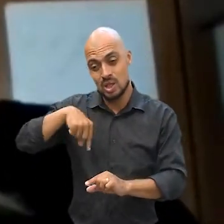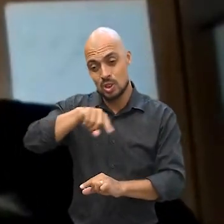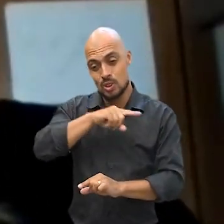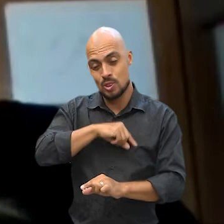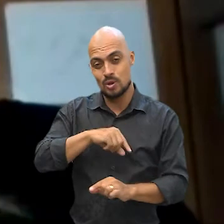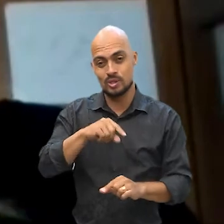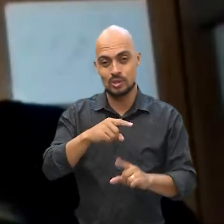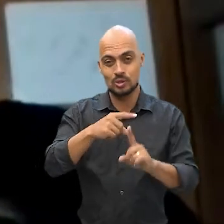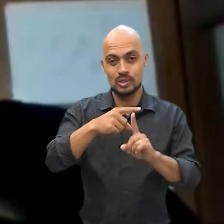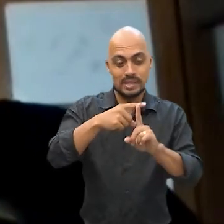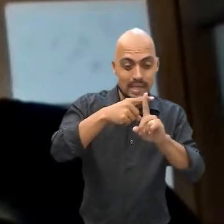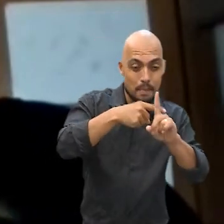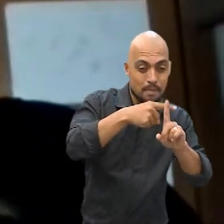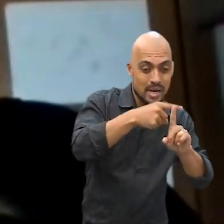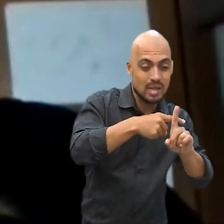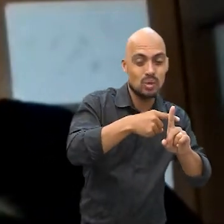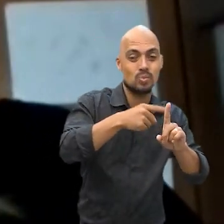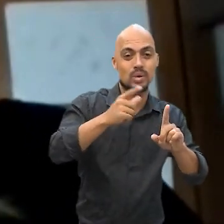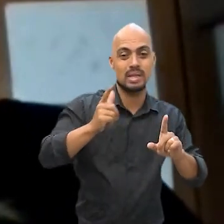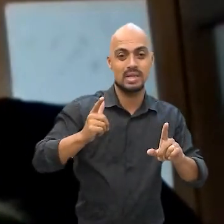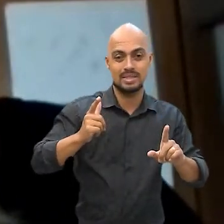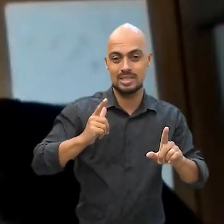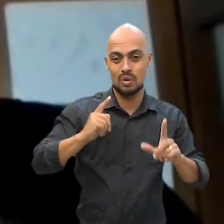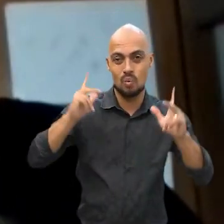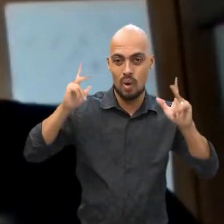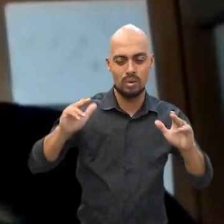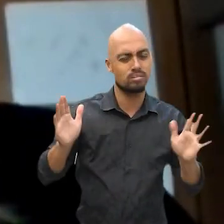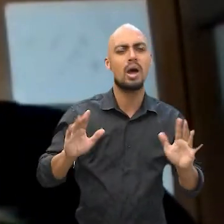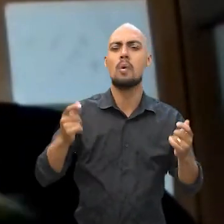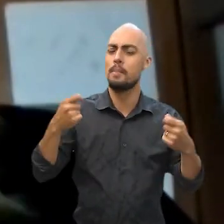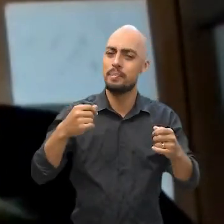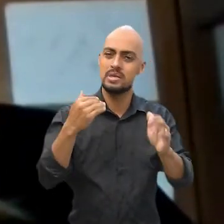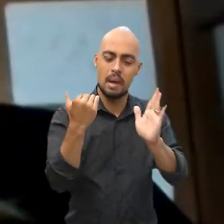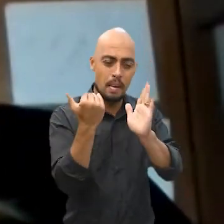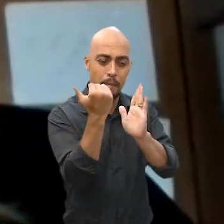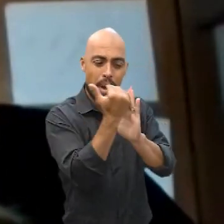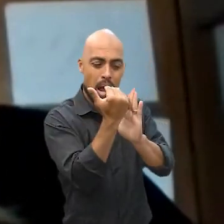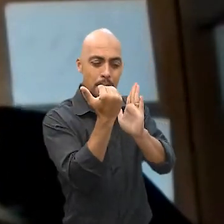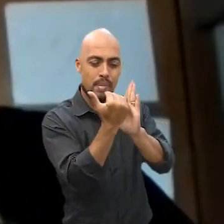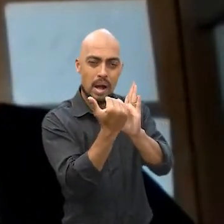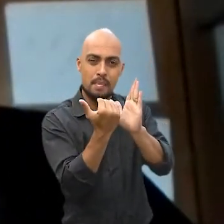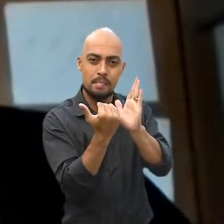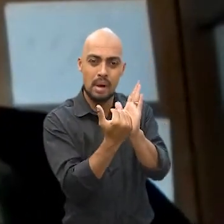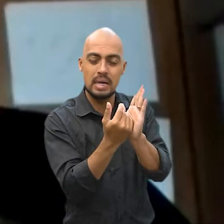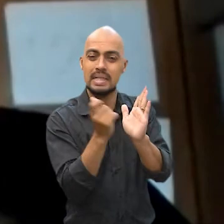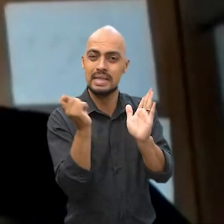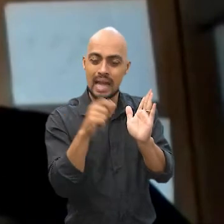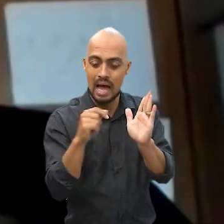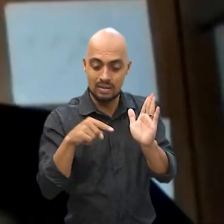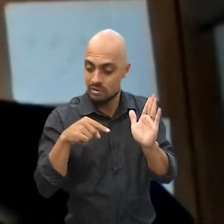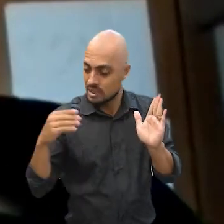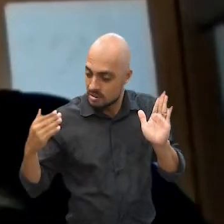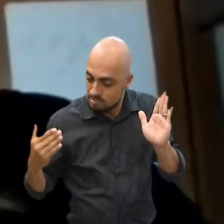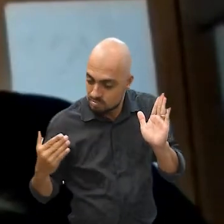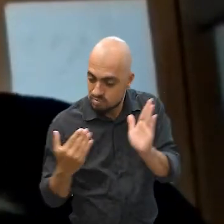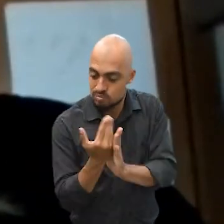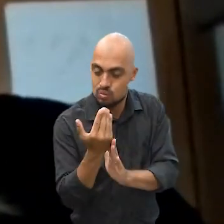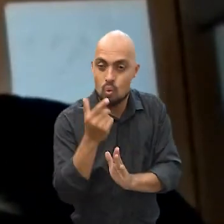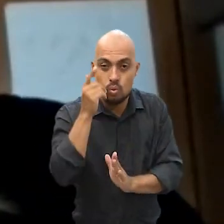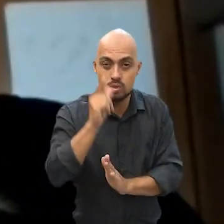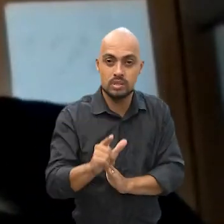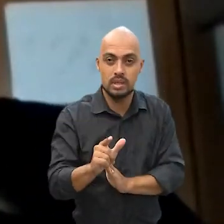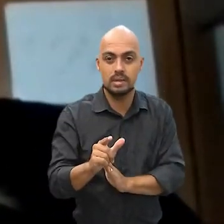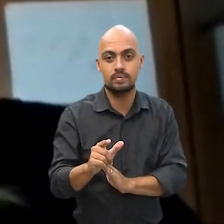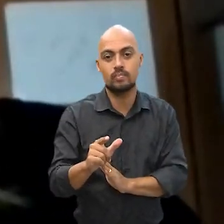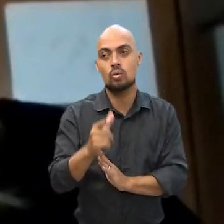normal de temperatura e pressão. Então, estabeleçam metas pequenas que sejam tangíveis desse ano. E para as crianças